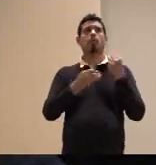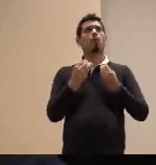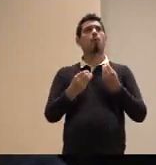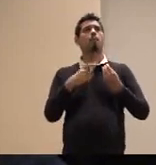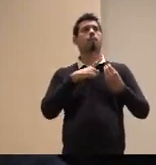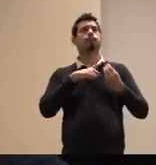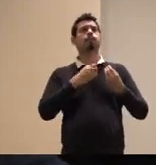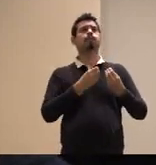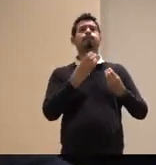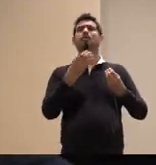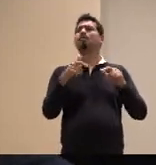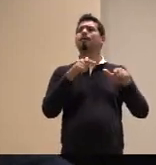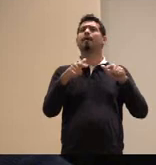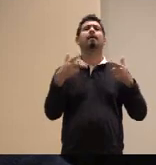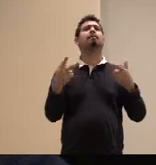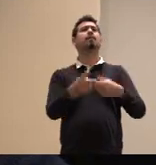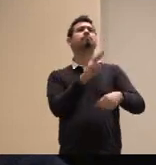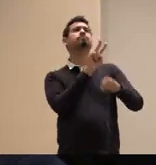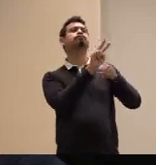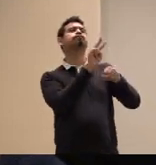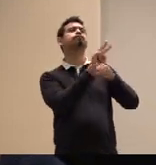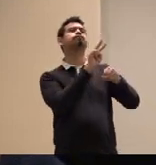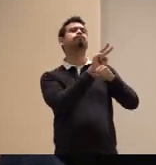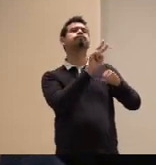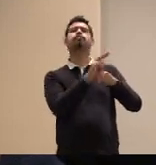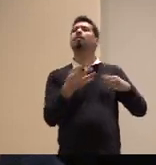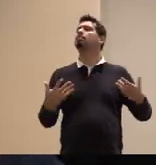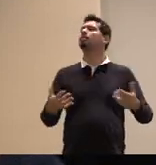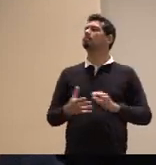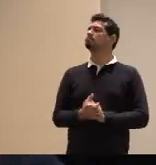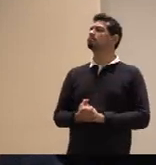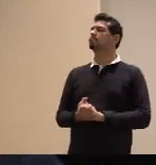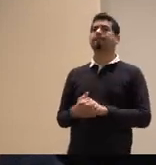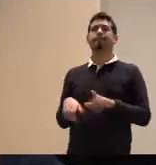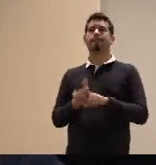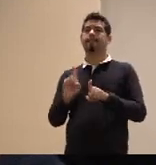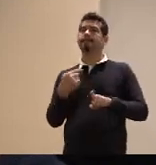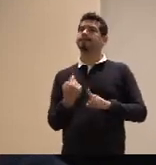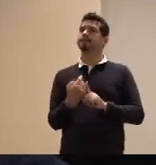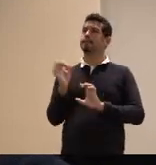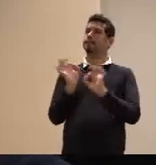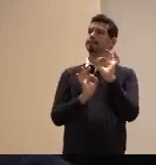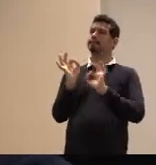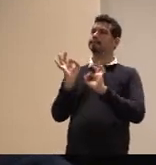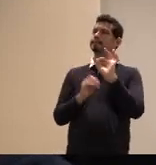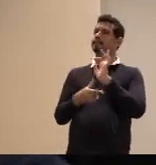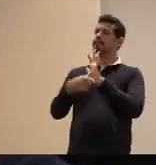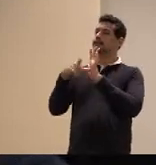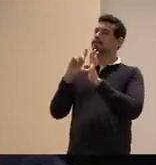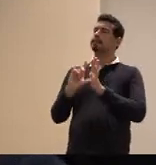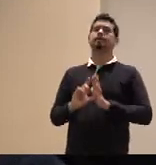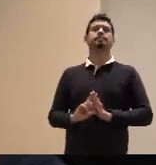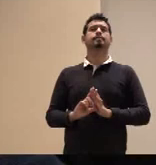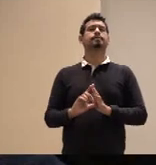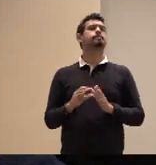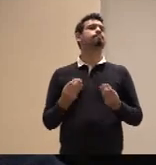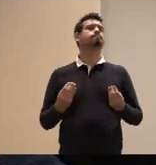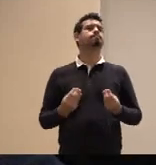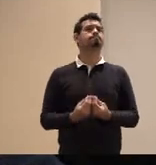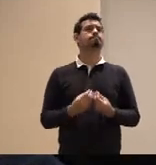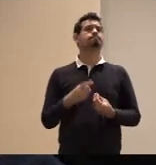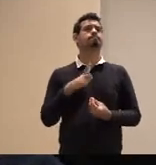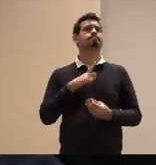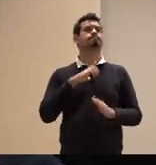as demandas, né? Cadê a vigilância socioassistencial para a gente poder planejar essa regionalidade, né? Que números